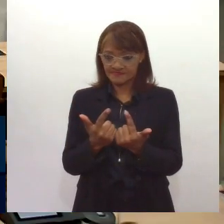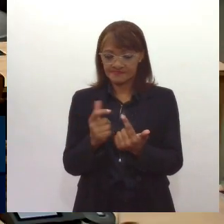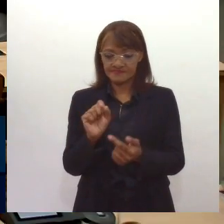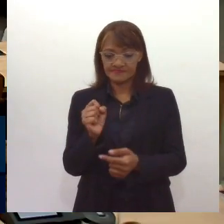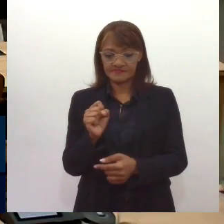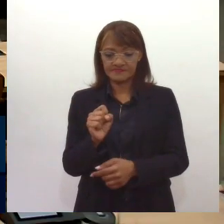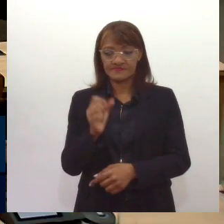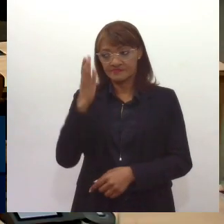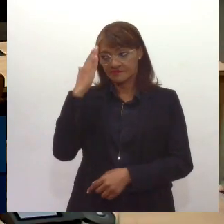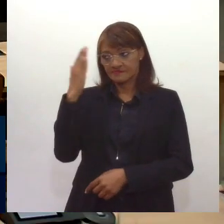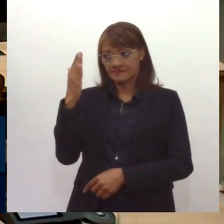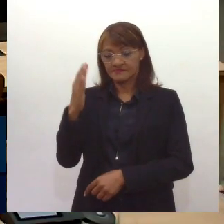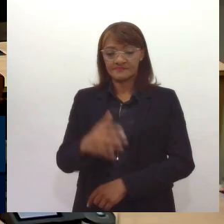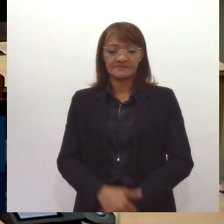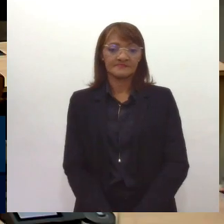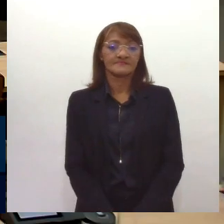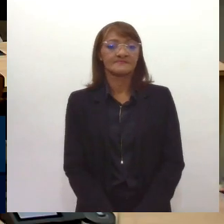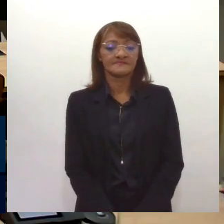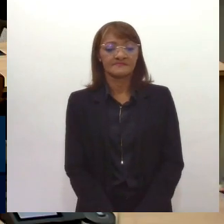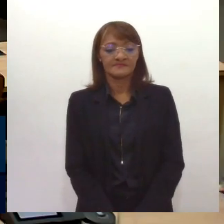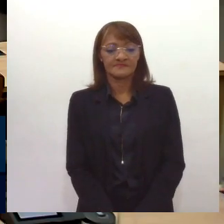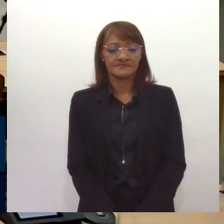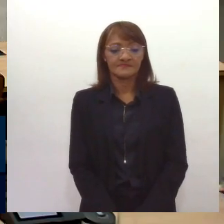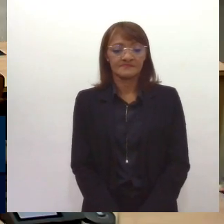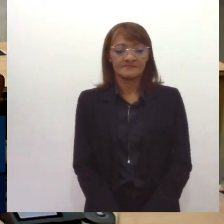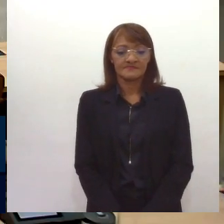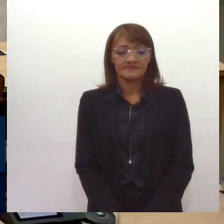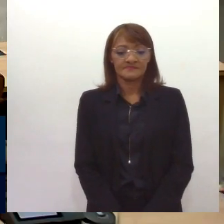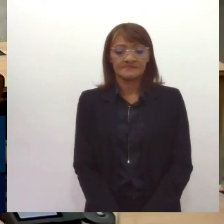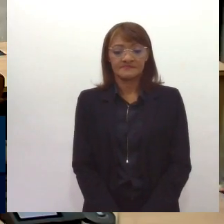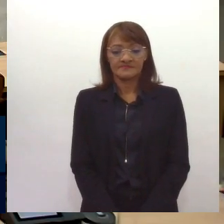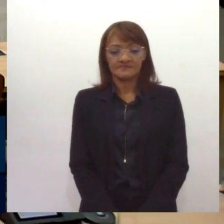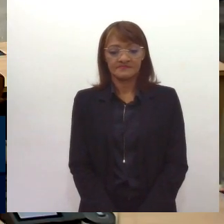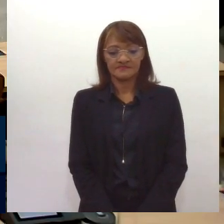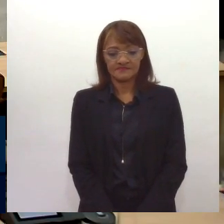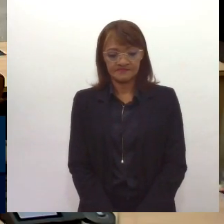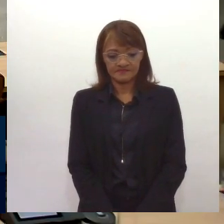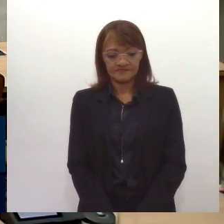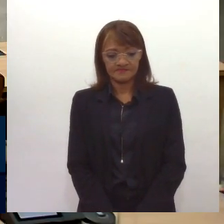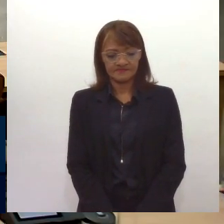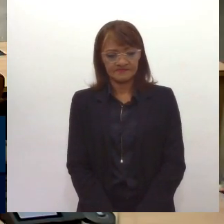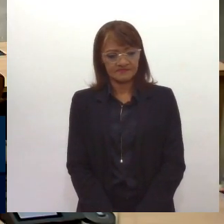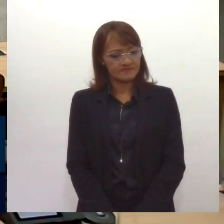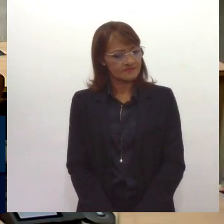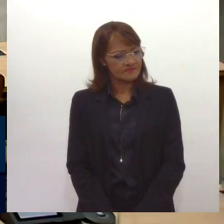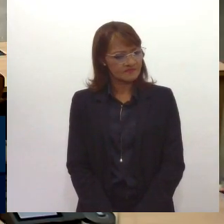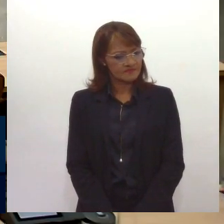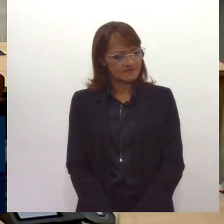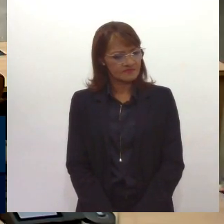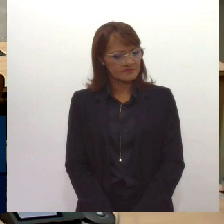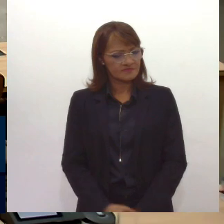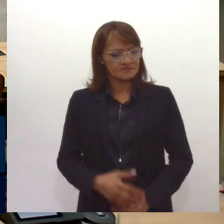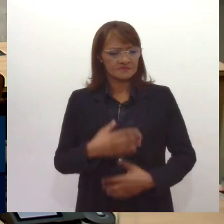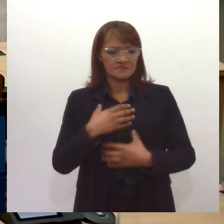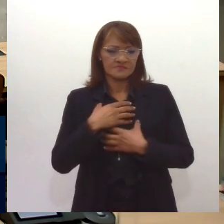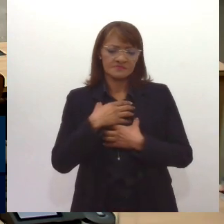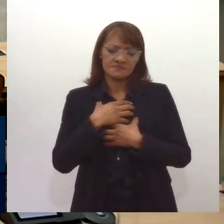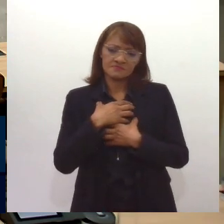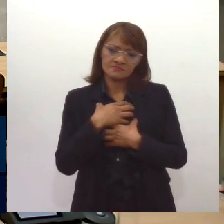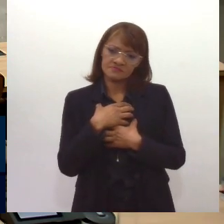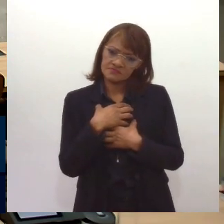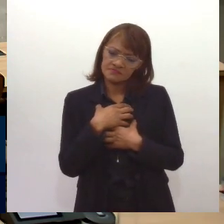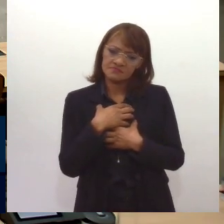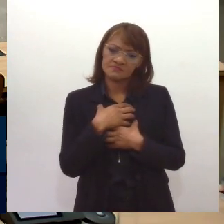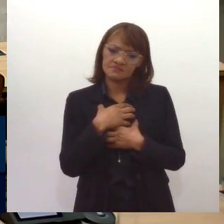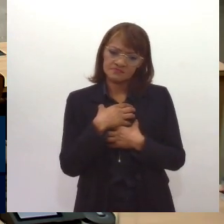deputada Linda Brasil. Quero aqui dar os sentimentos ao deputado Garibaldo Mendonça, falecimento do seu cunhado